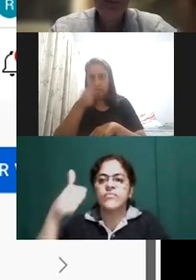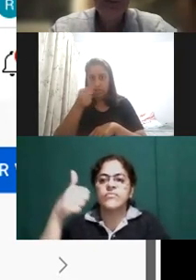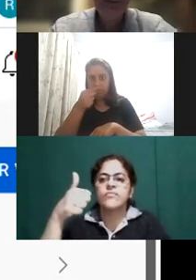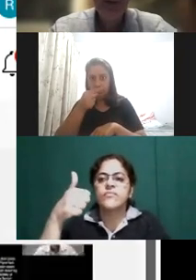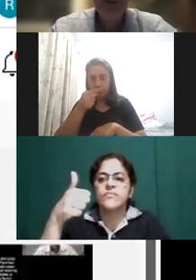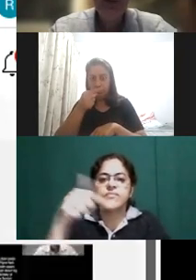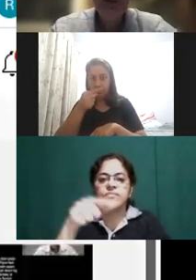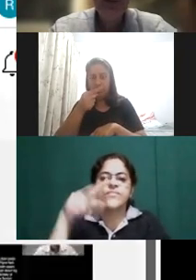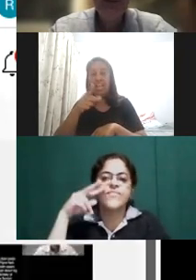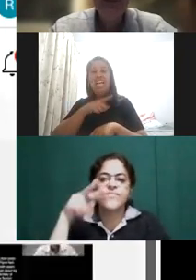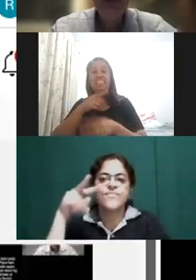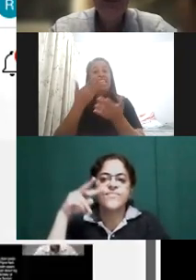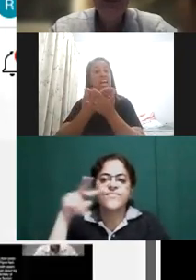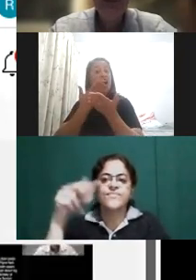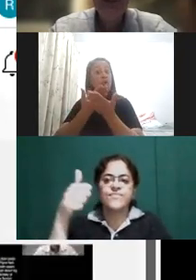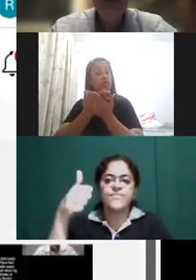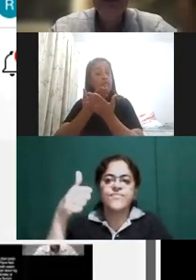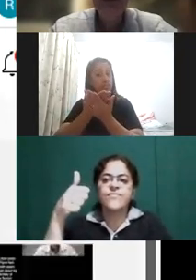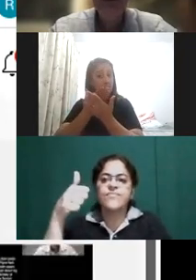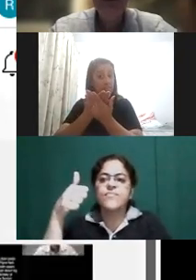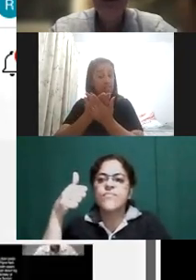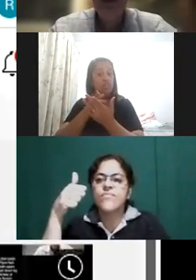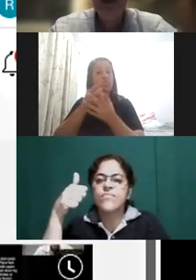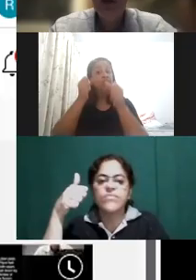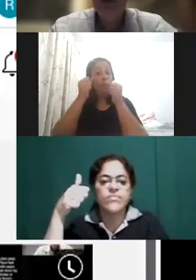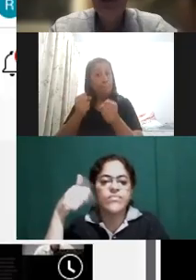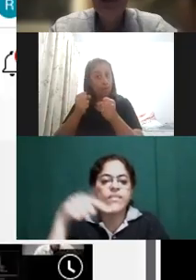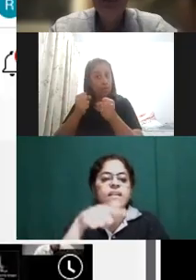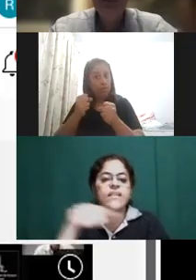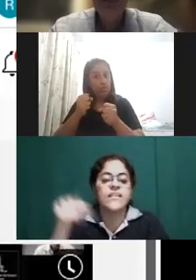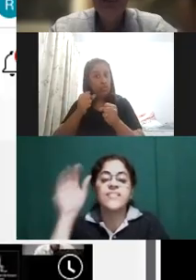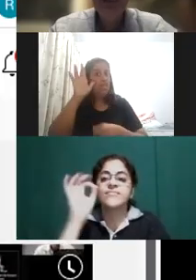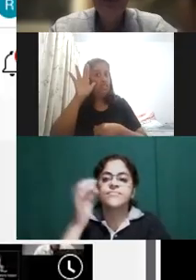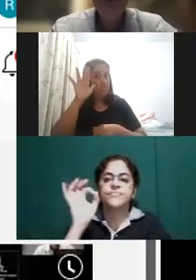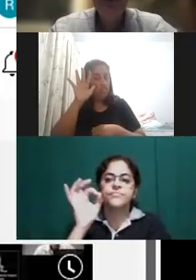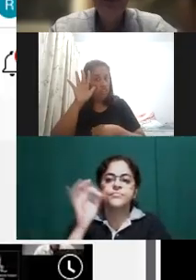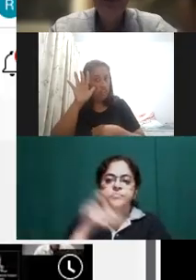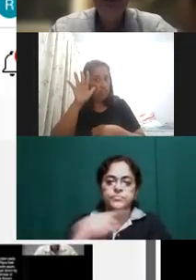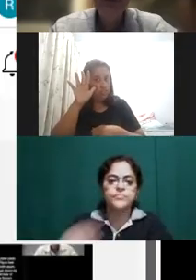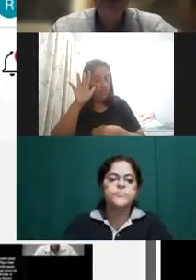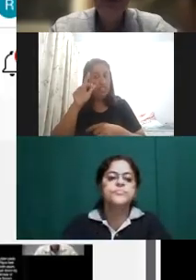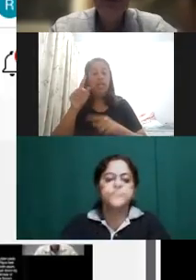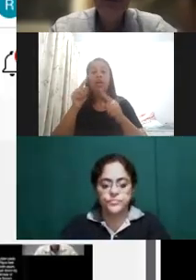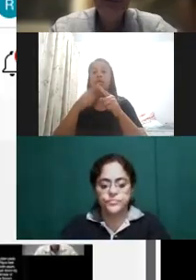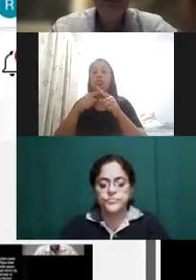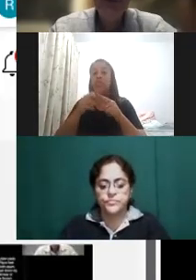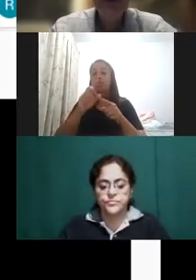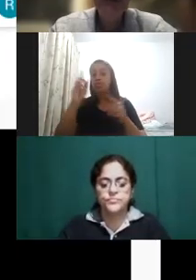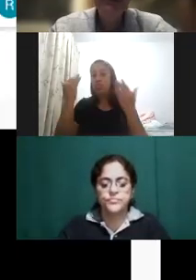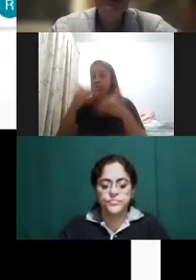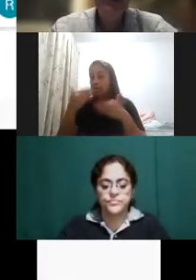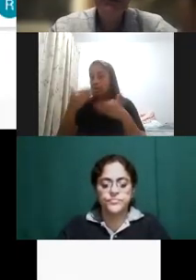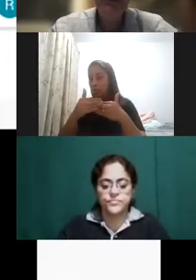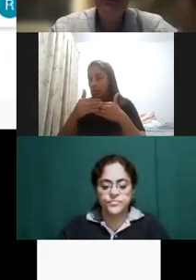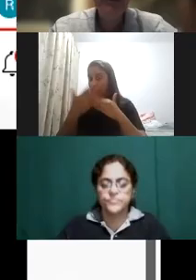aula, por exemplo, aula de análise cinesiológica do esqueleto axial, aula de análise de movimento dos membros inferiores. Então, tem vários exemplos de